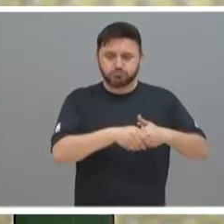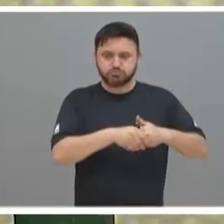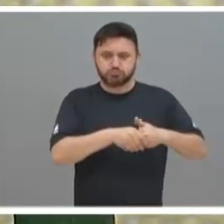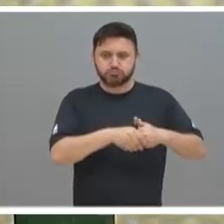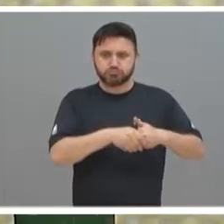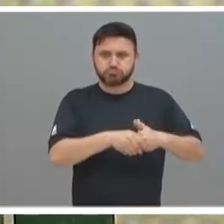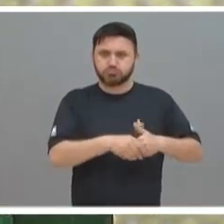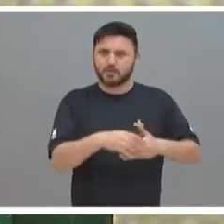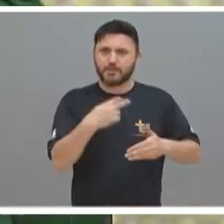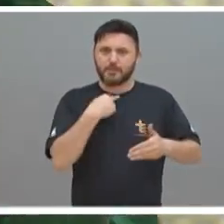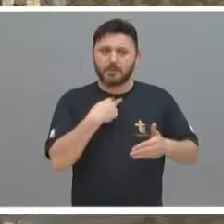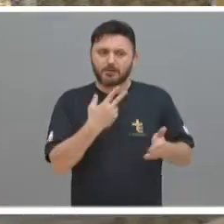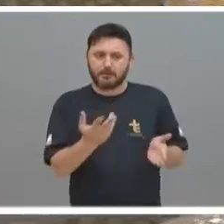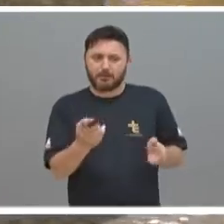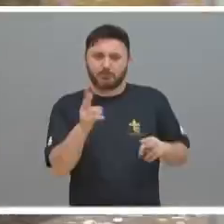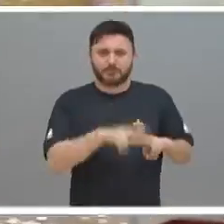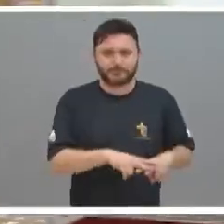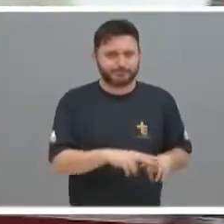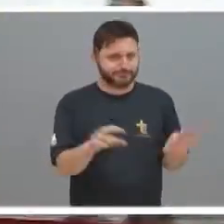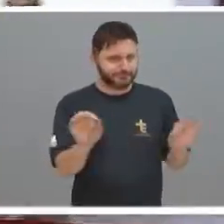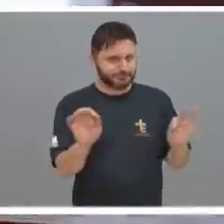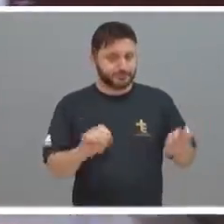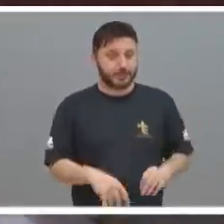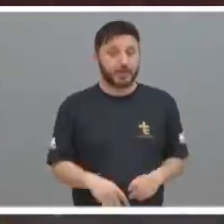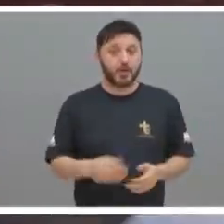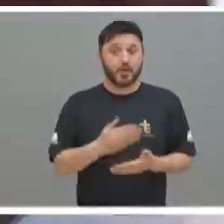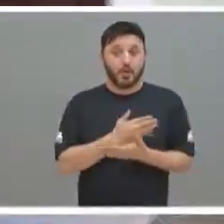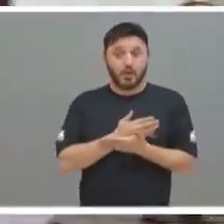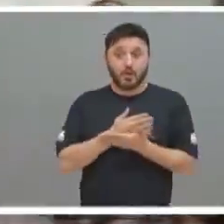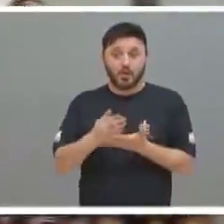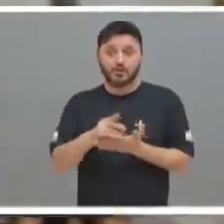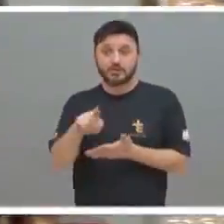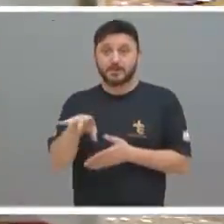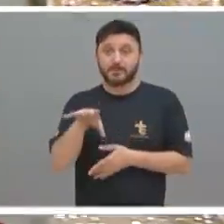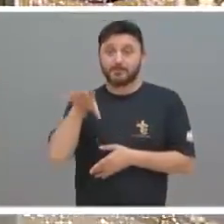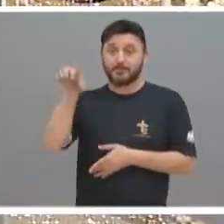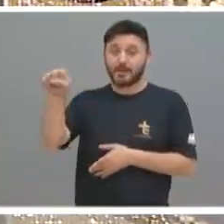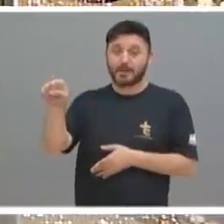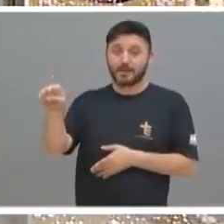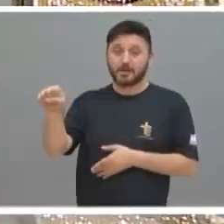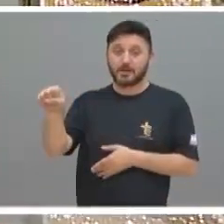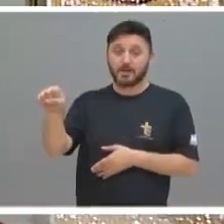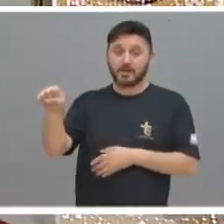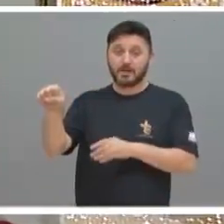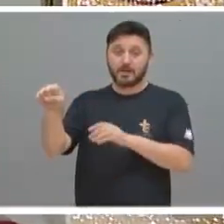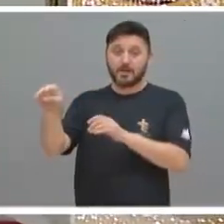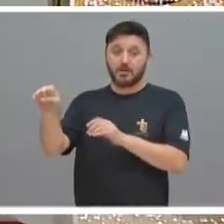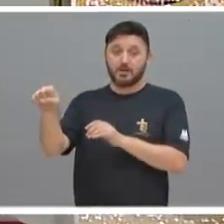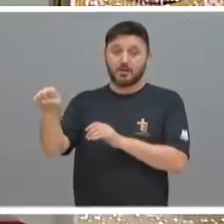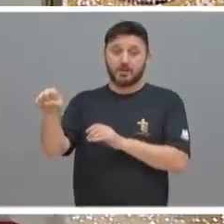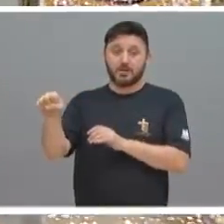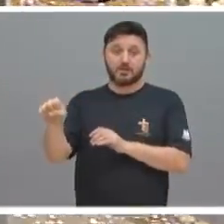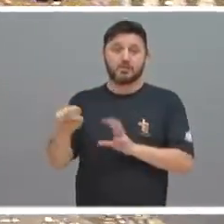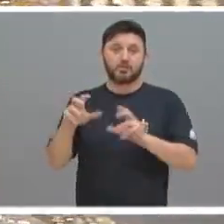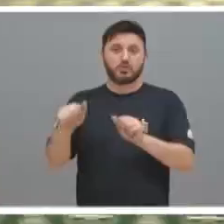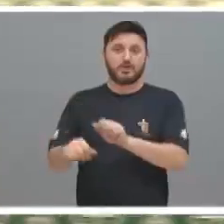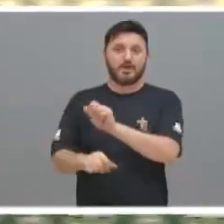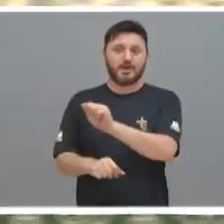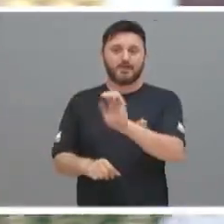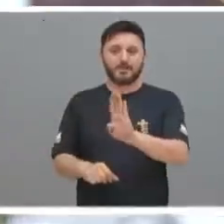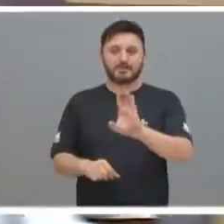deixa algemar. A partir do momento que você pega o A, você tem que pegar o abecedário